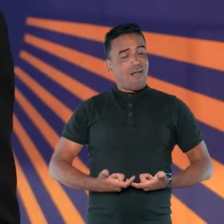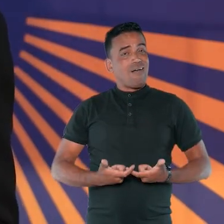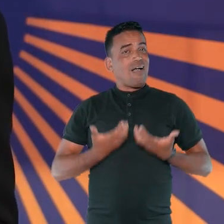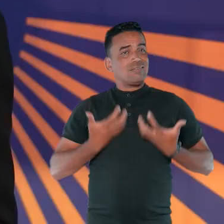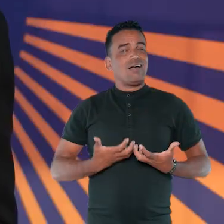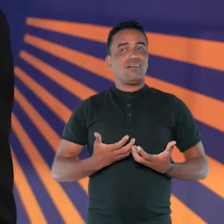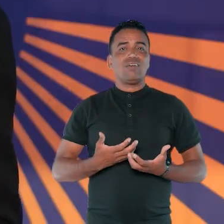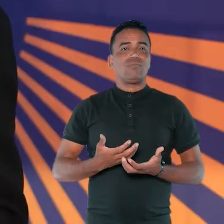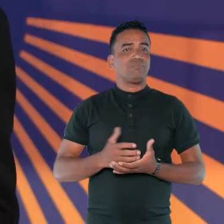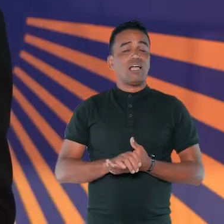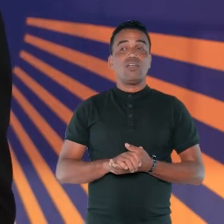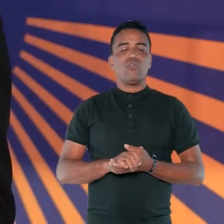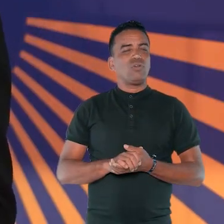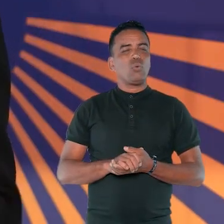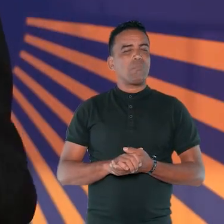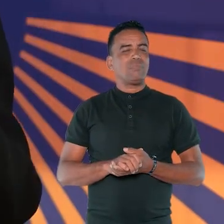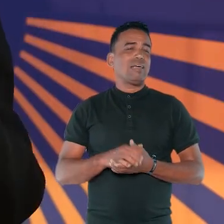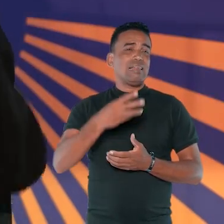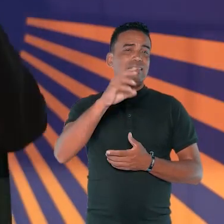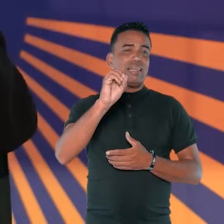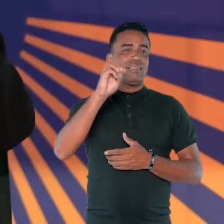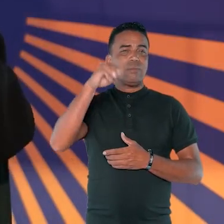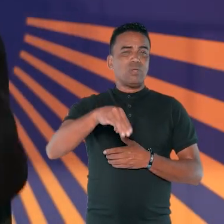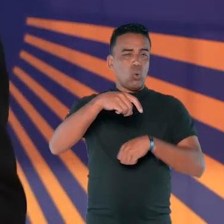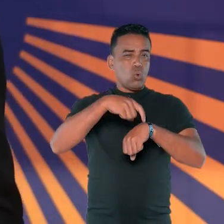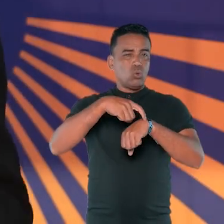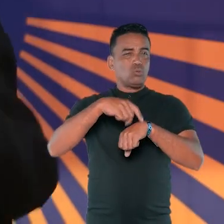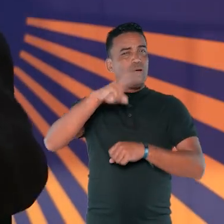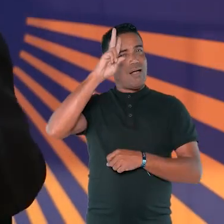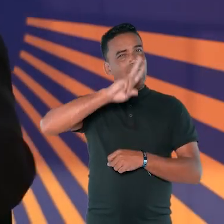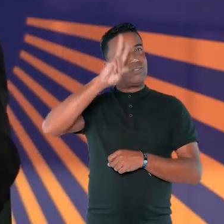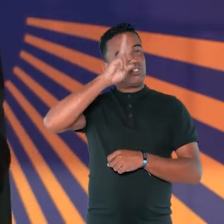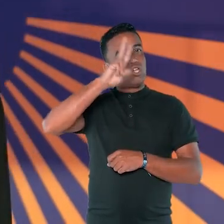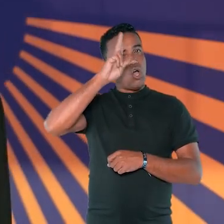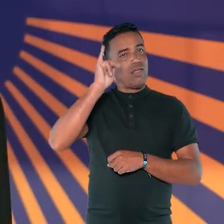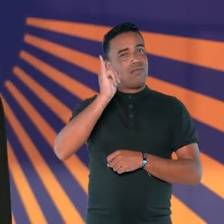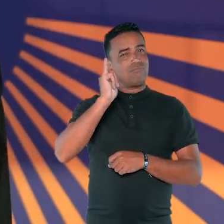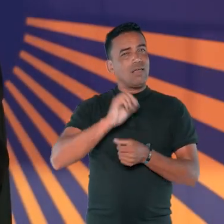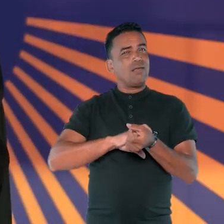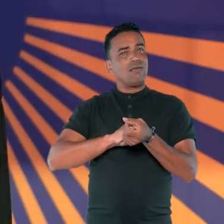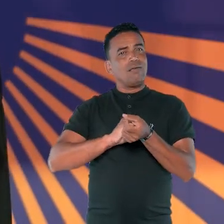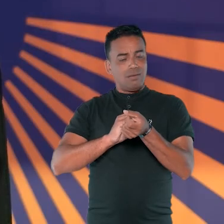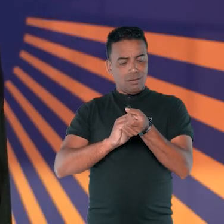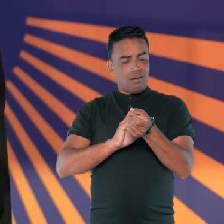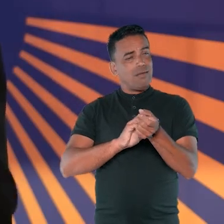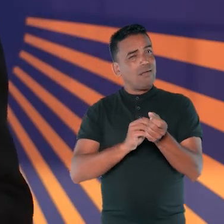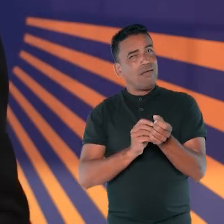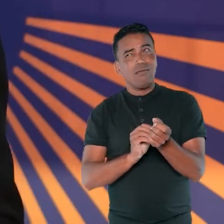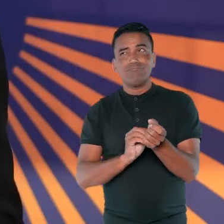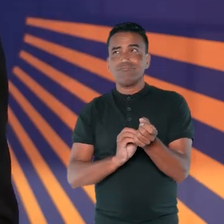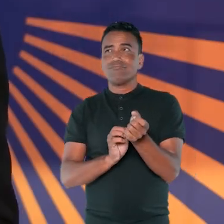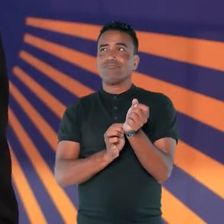eu falo, eu fico mais meia hora por causa dessa história que era deste período, né, Silvana? Acho que era mais ou menos